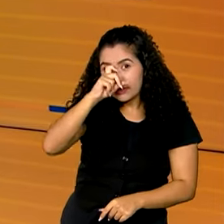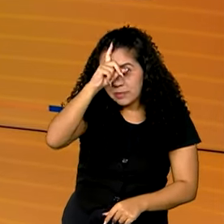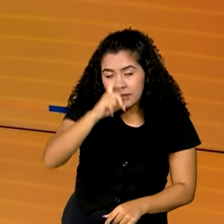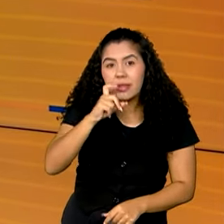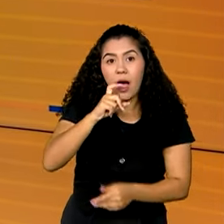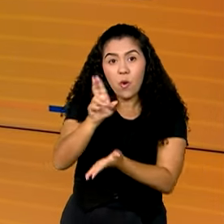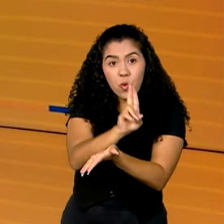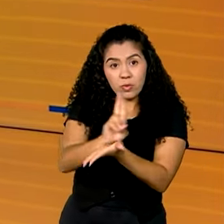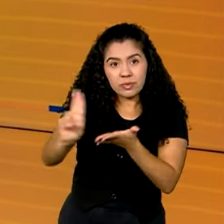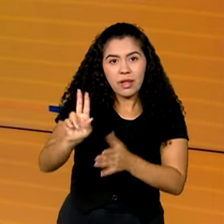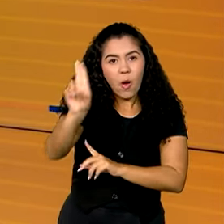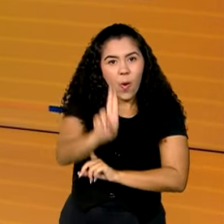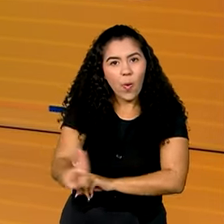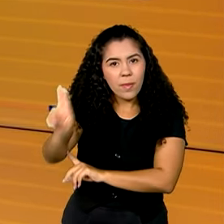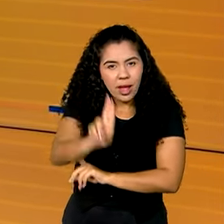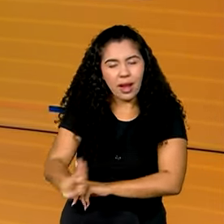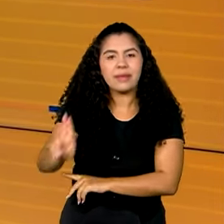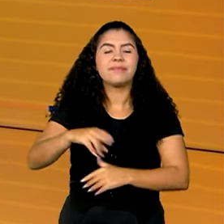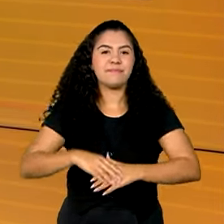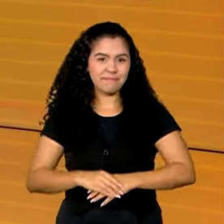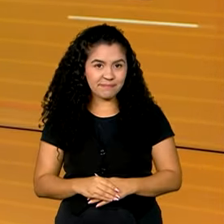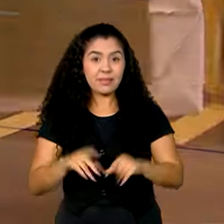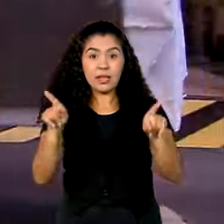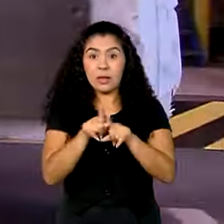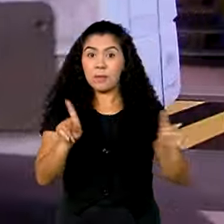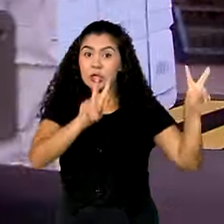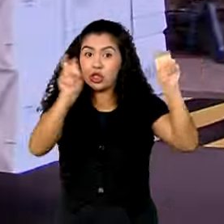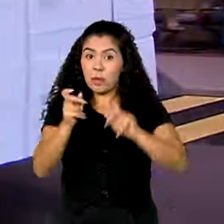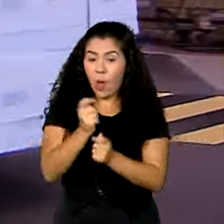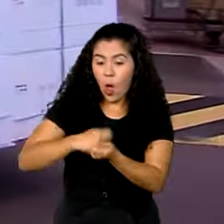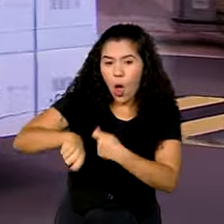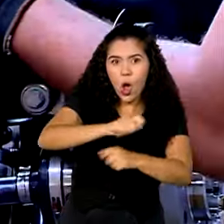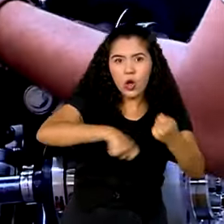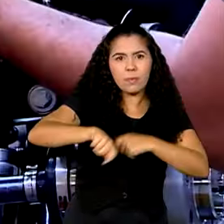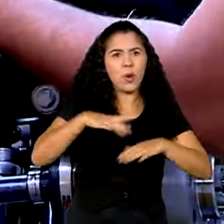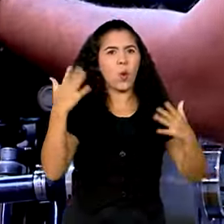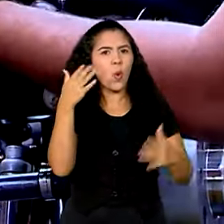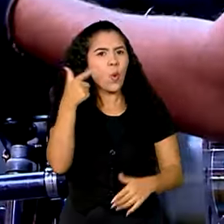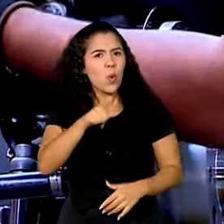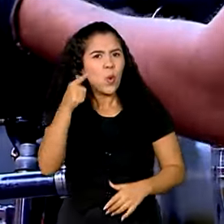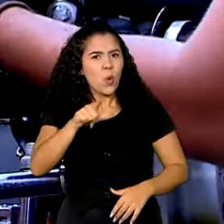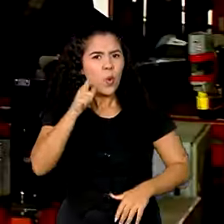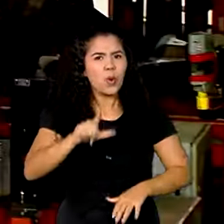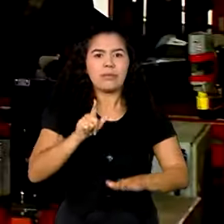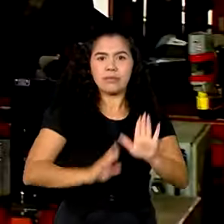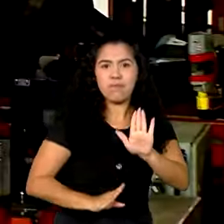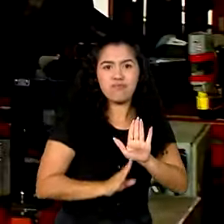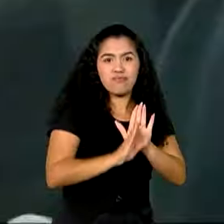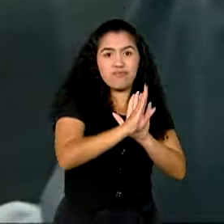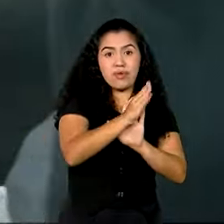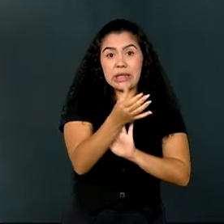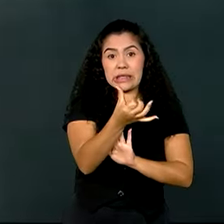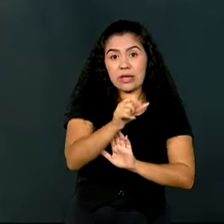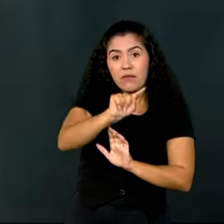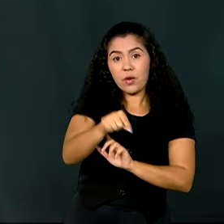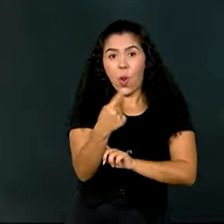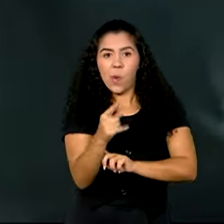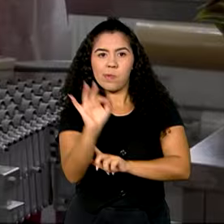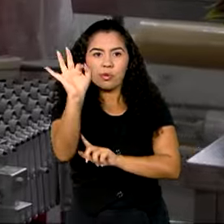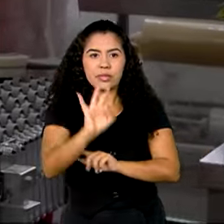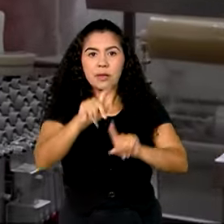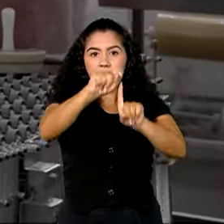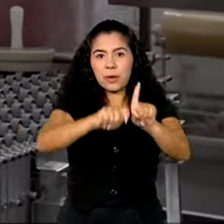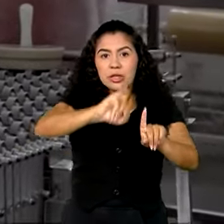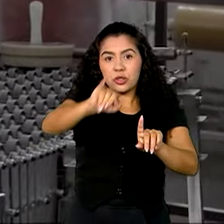abre Bienal do Livro de São Paulo. Economia em alta, produção da indústria nacional cresce 6,1% em